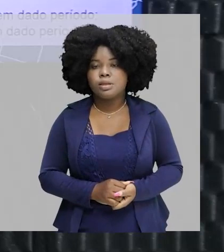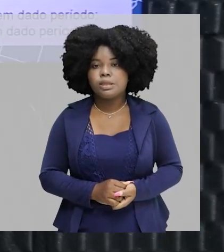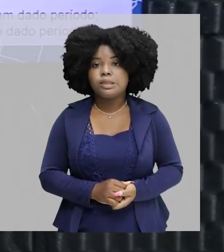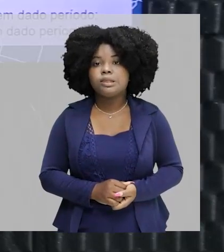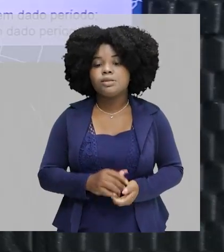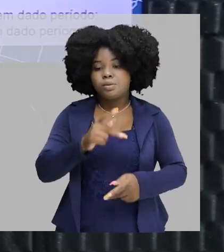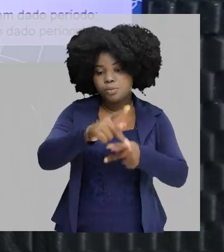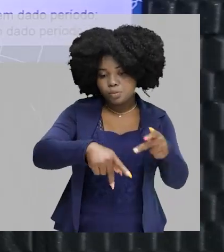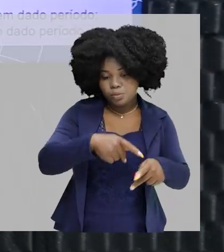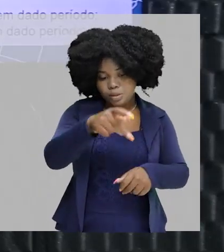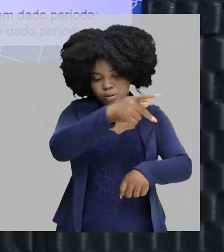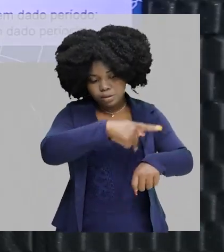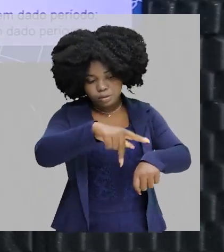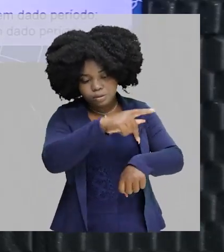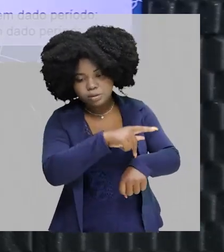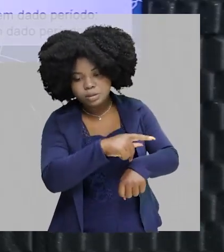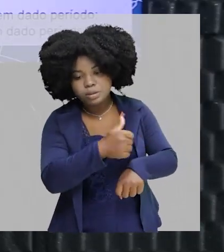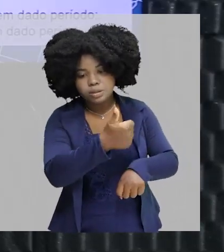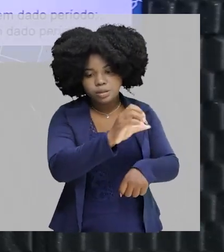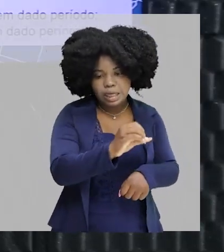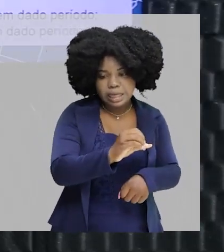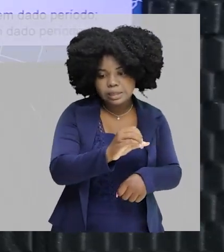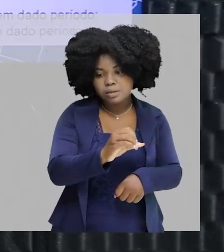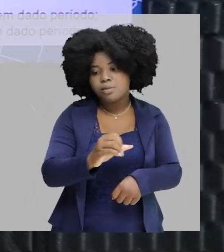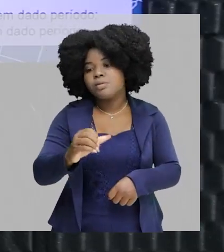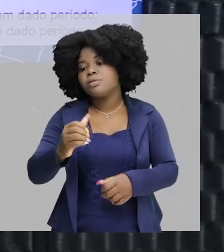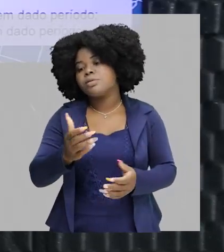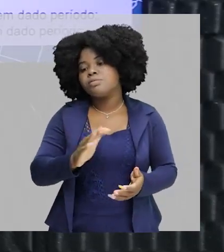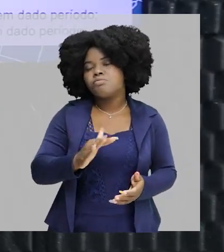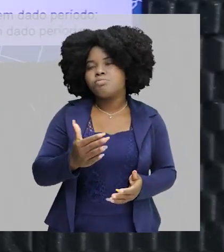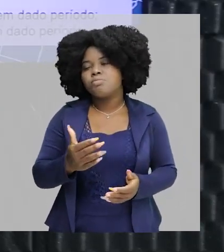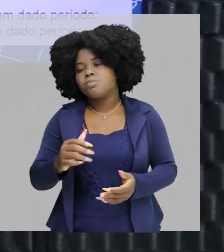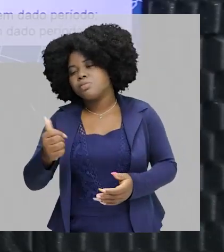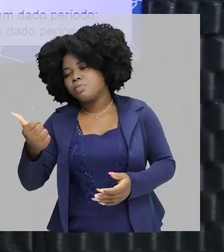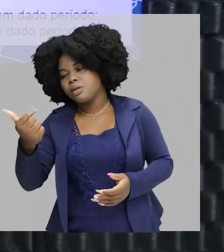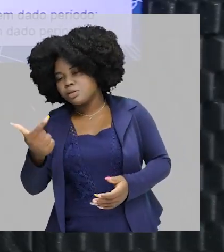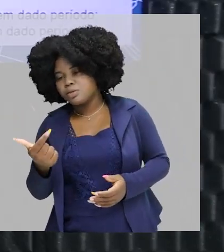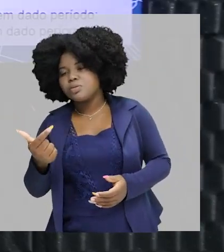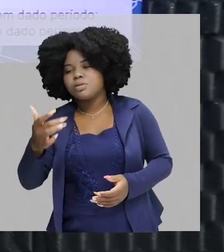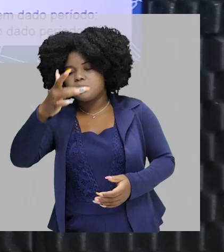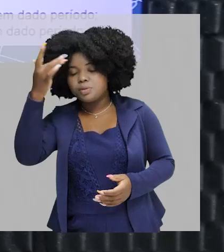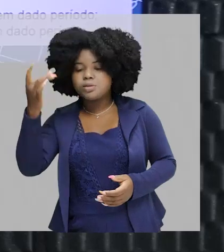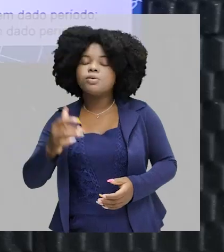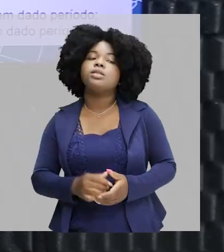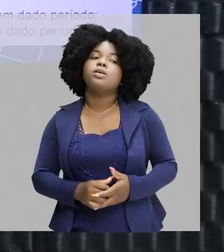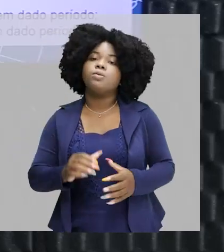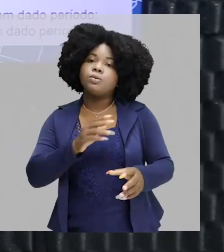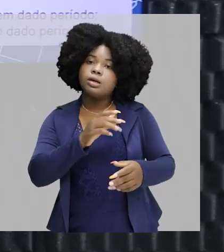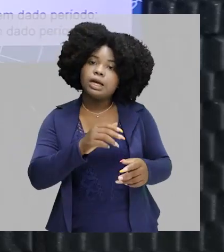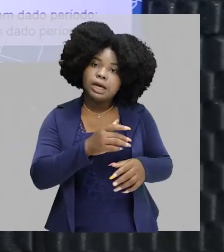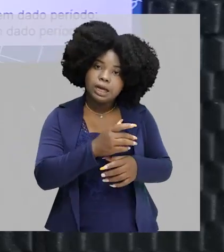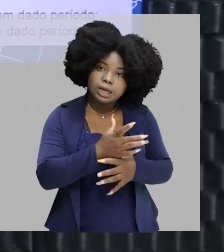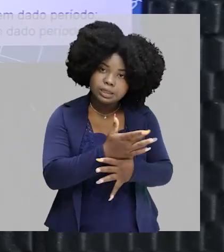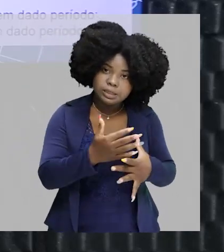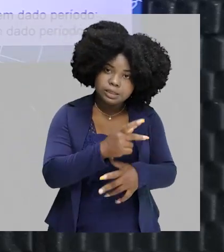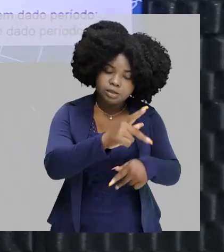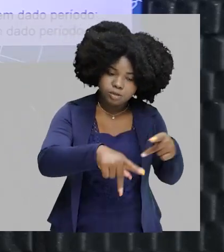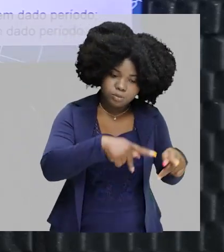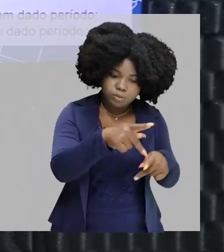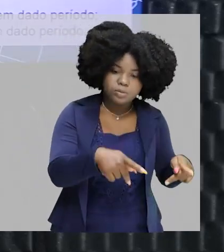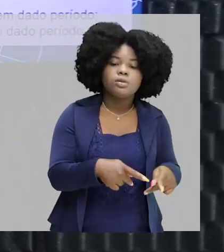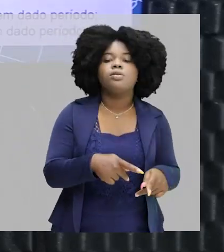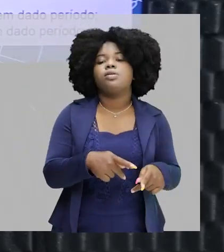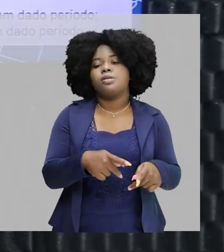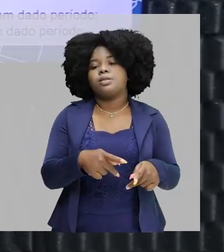desse país saiu de 10 para 12 habitantes. A população cresceu em número, eu tenho um crescimento vegetativo positivo.